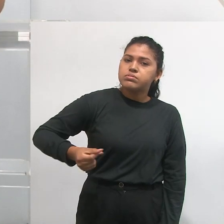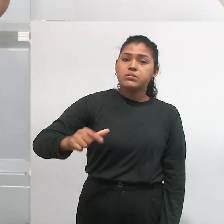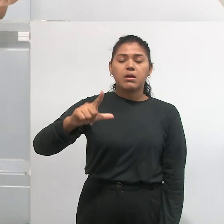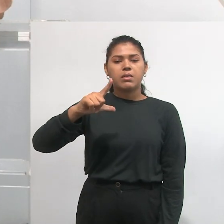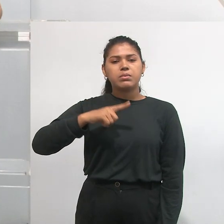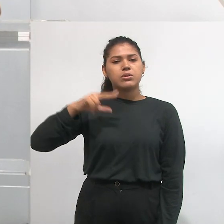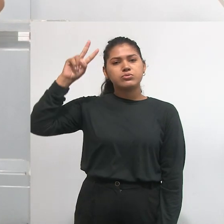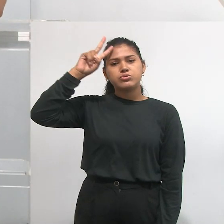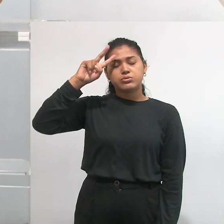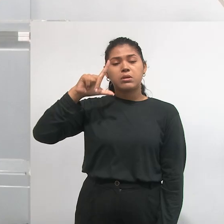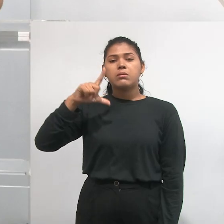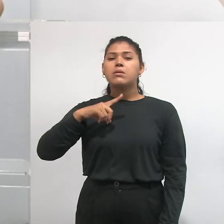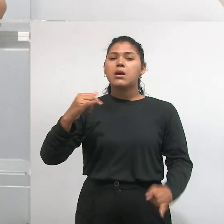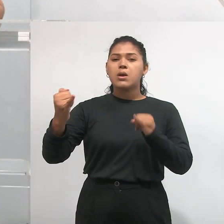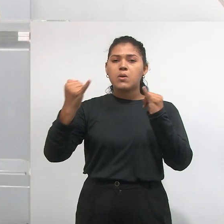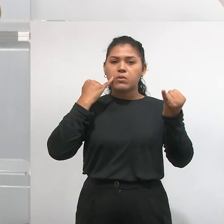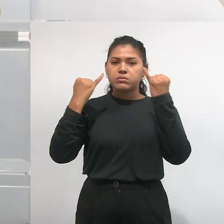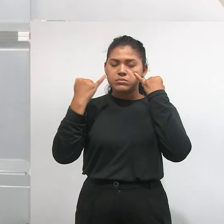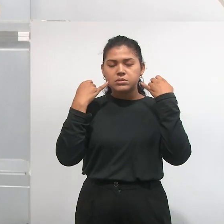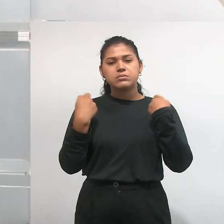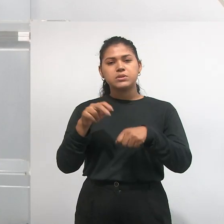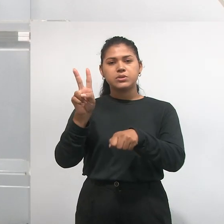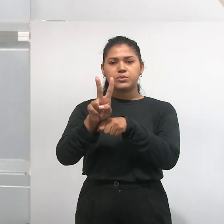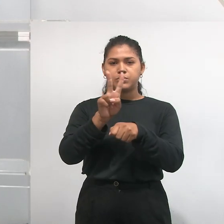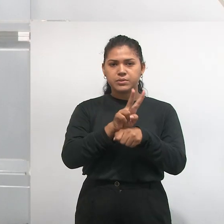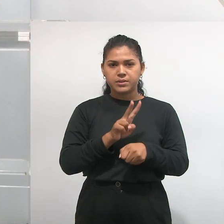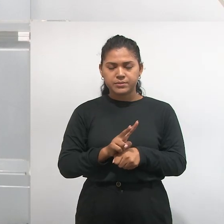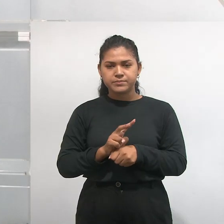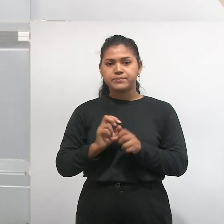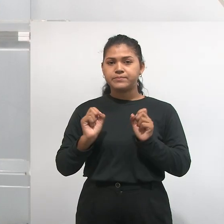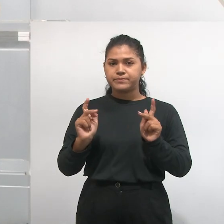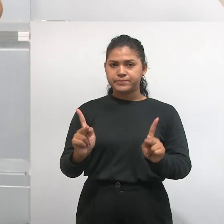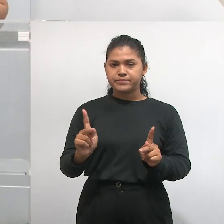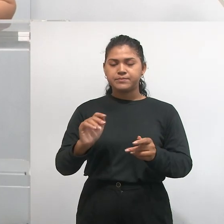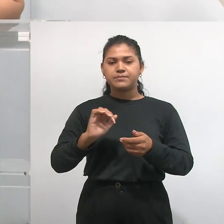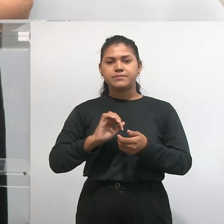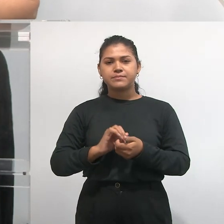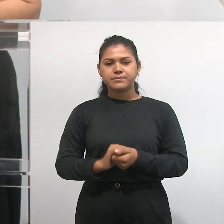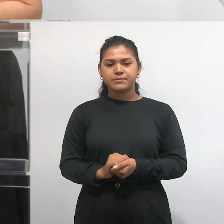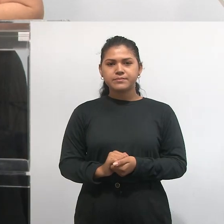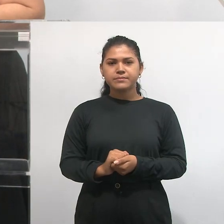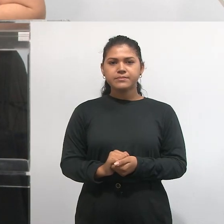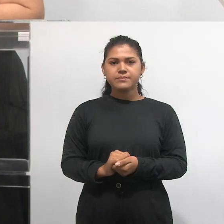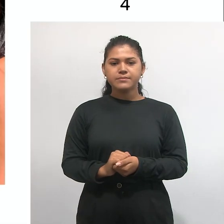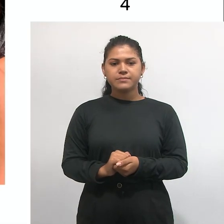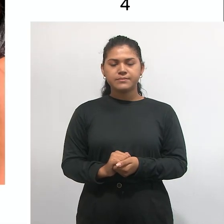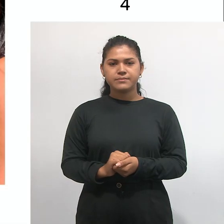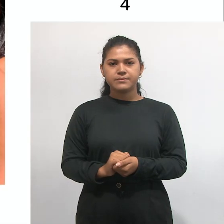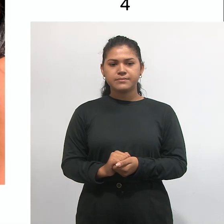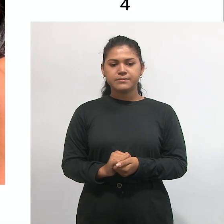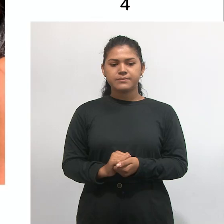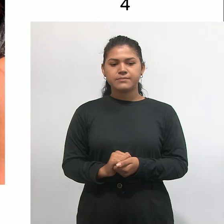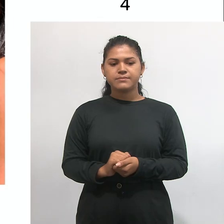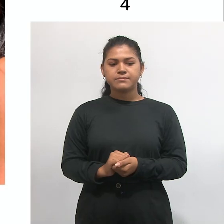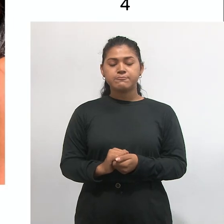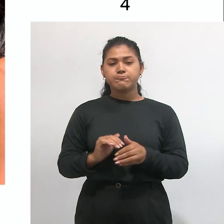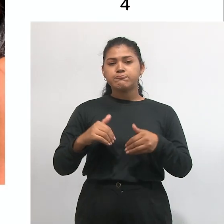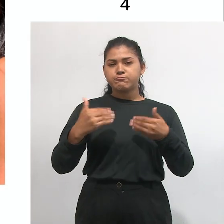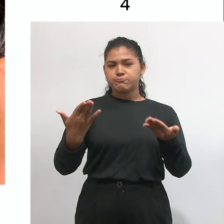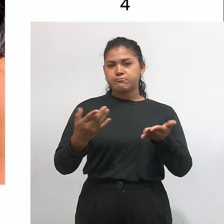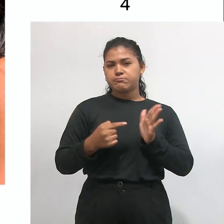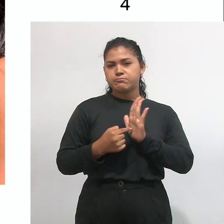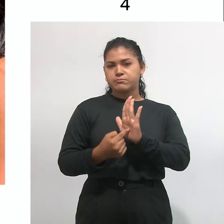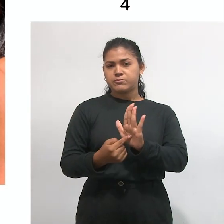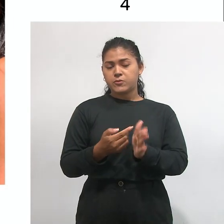têm conhecimentos que precisam dessa preservação também, ok? Quando eu mostro para vocês essas imagens, eu quero